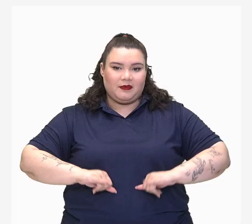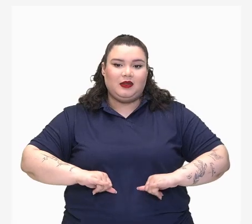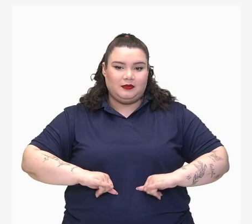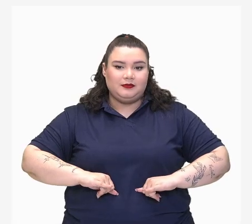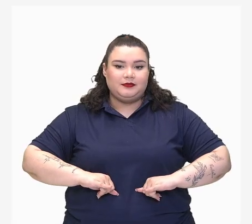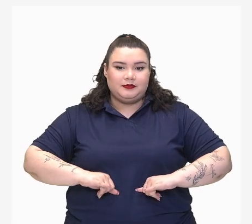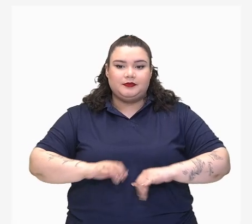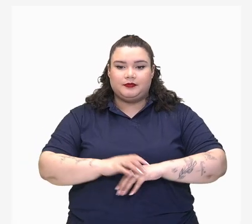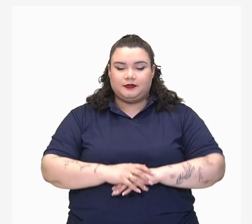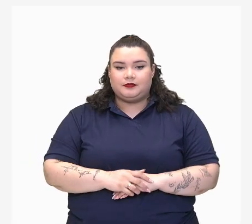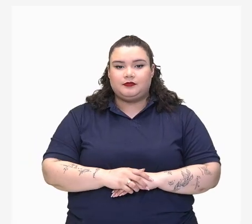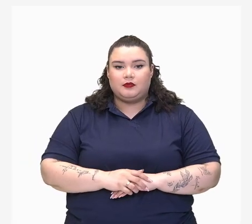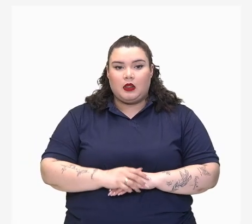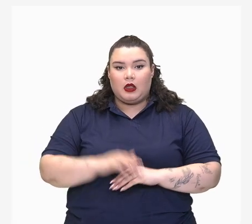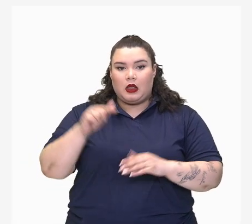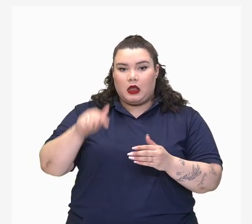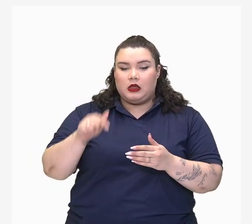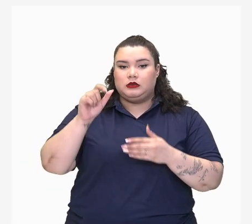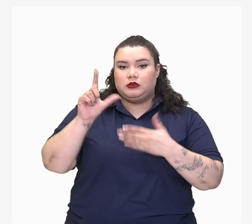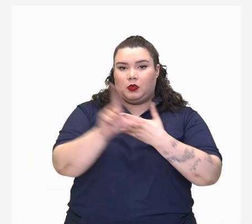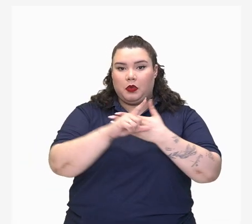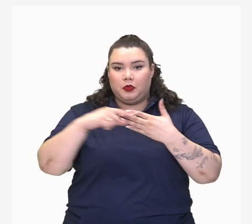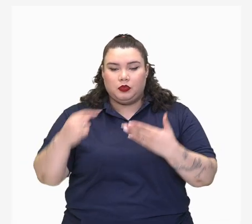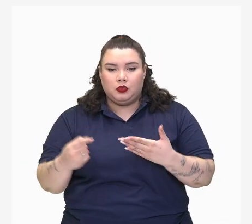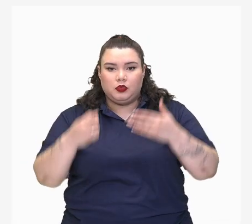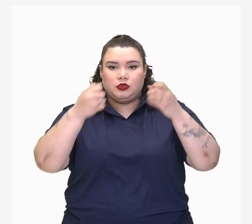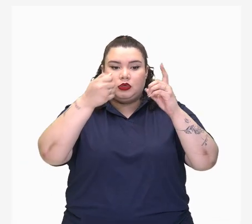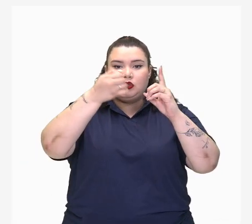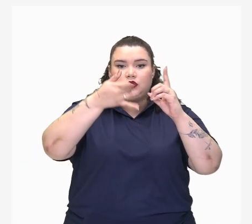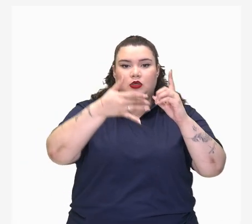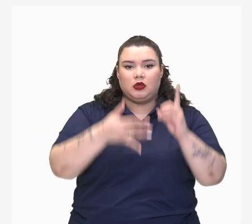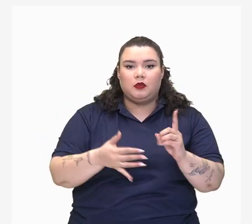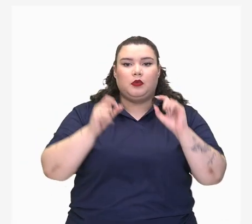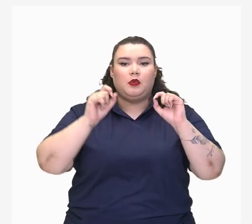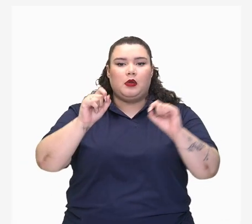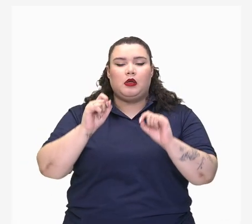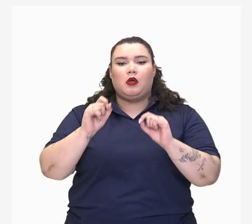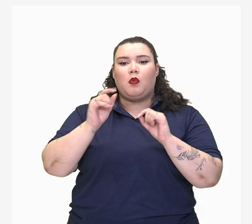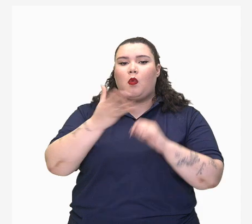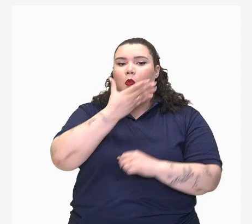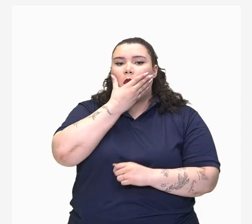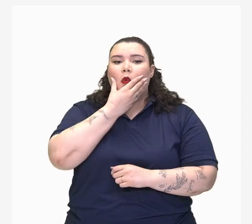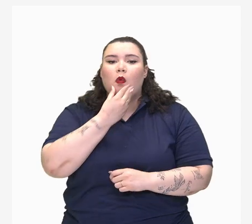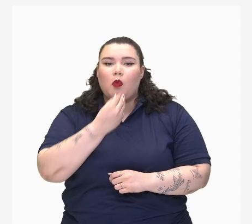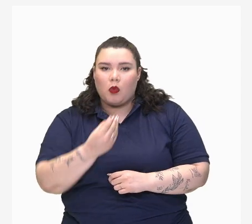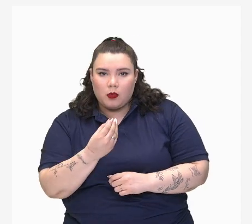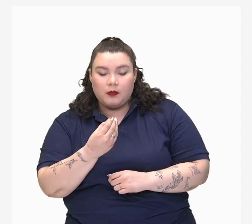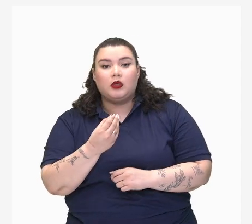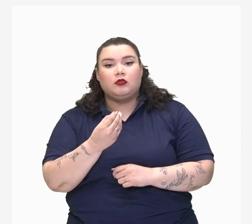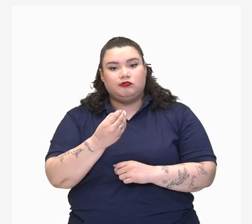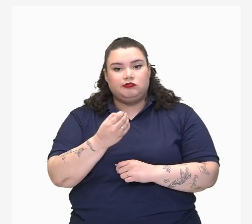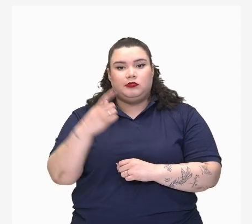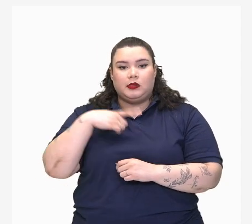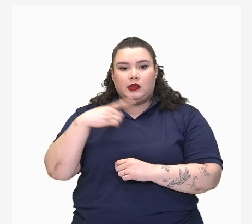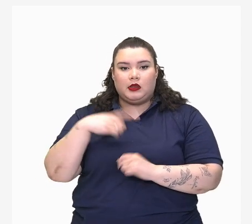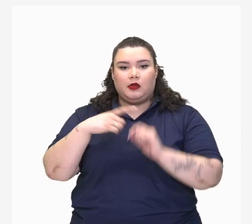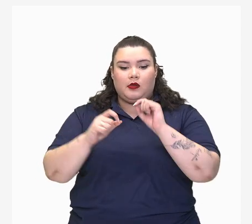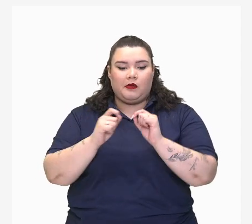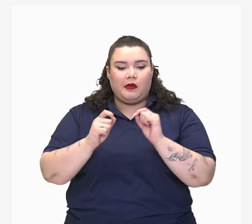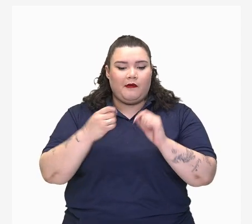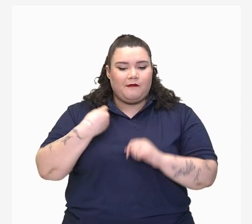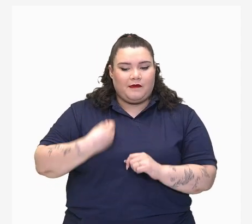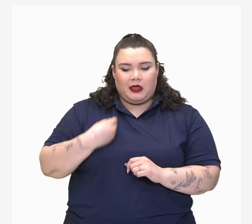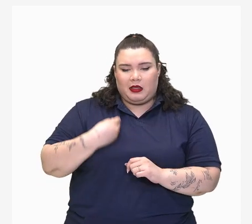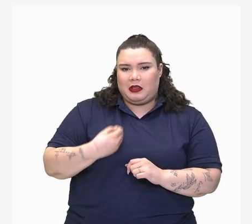extrema. O poeta descreve a cena de um homem rebaixado a uma